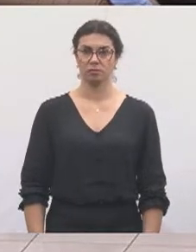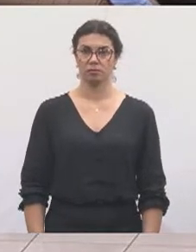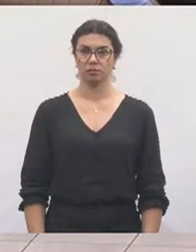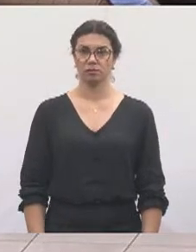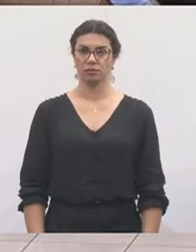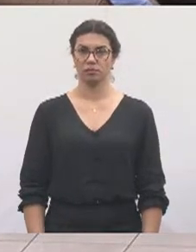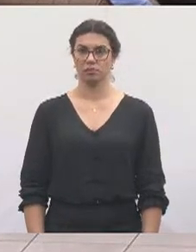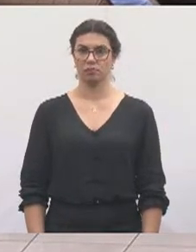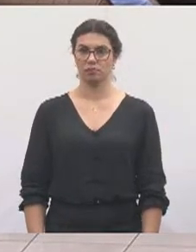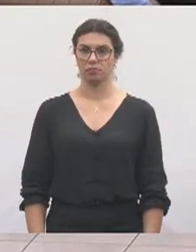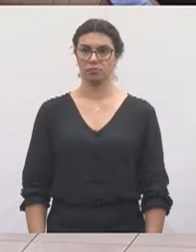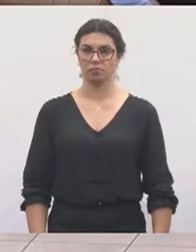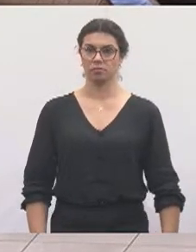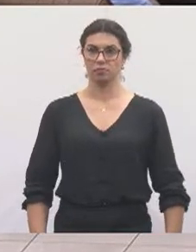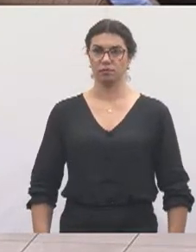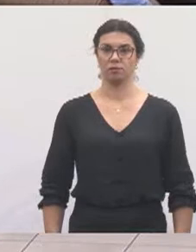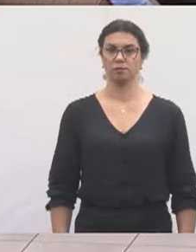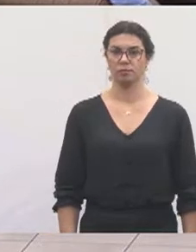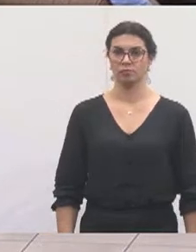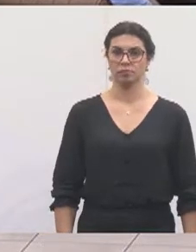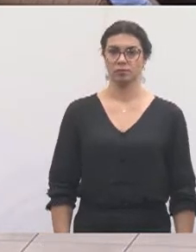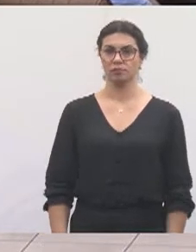informação qu